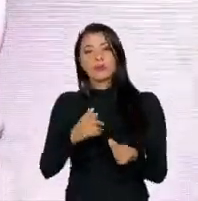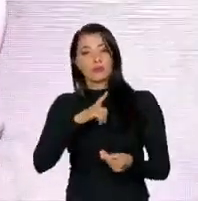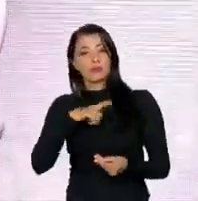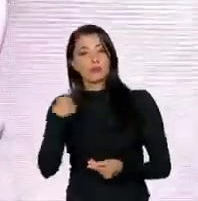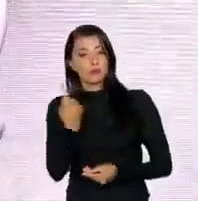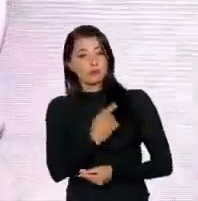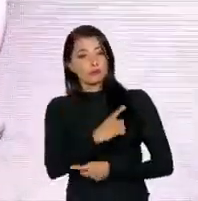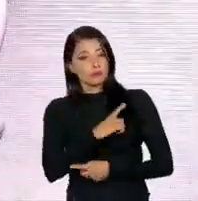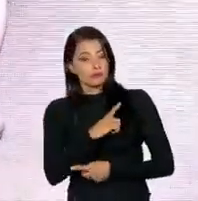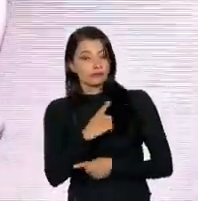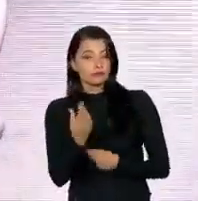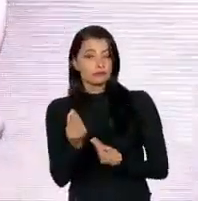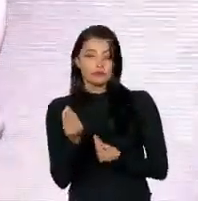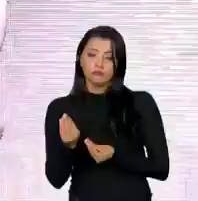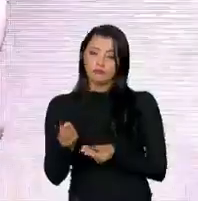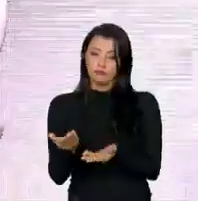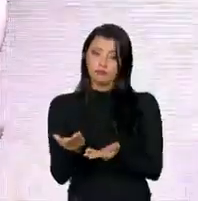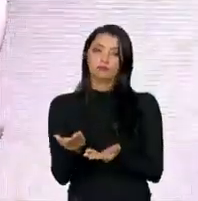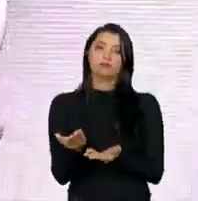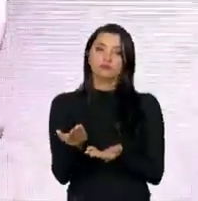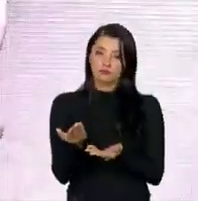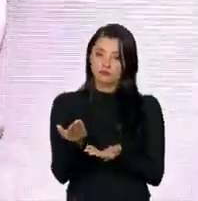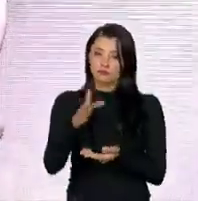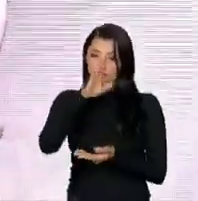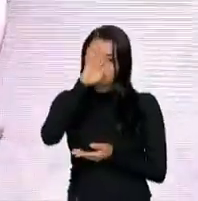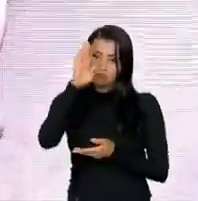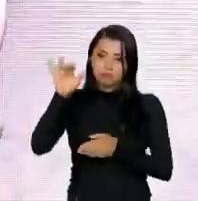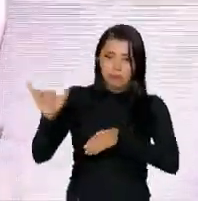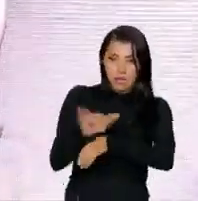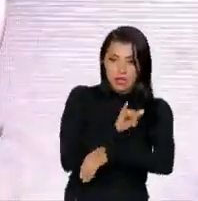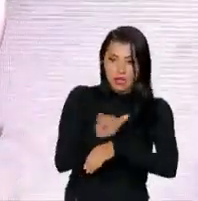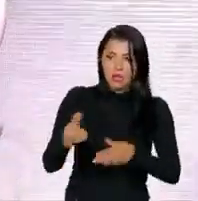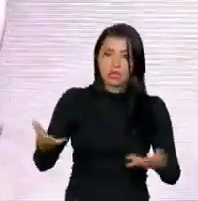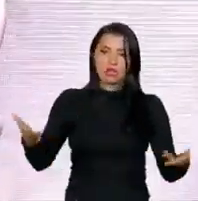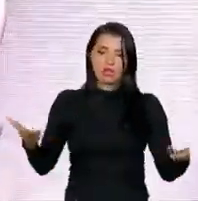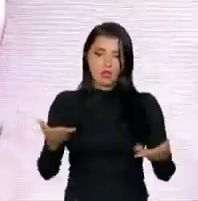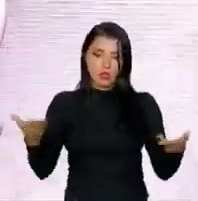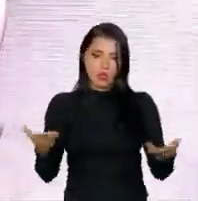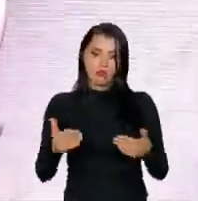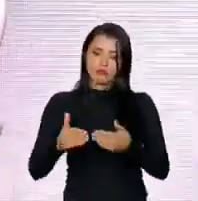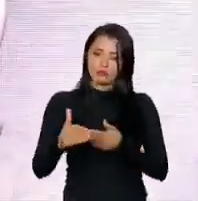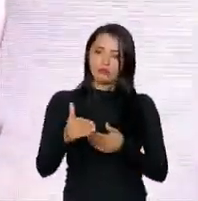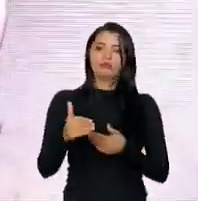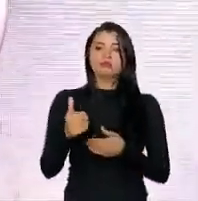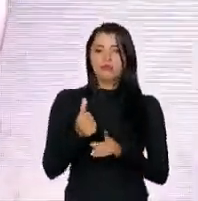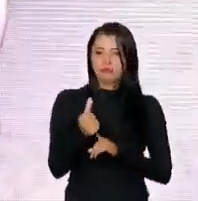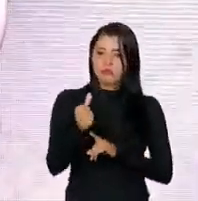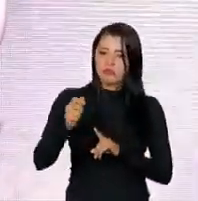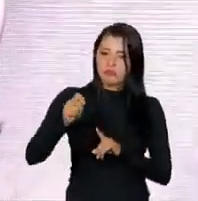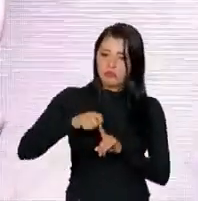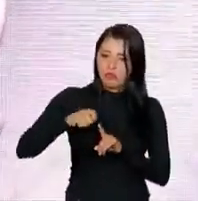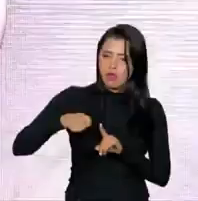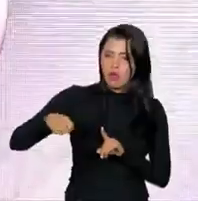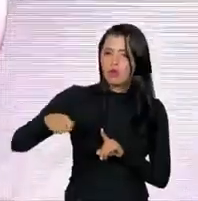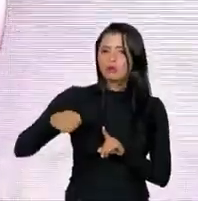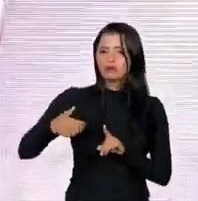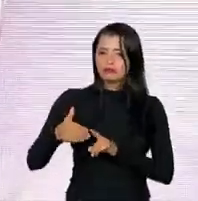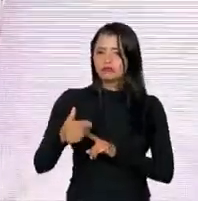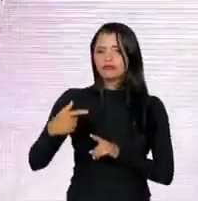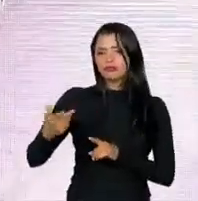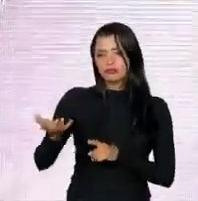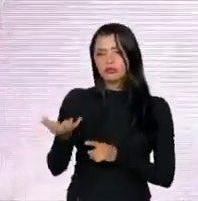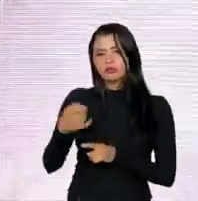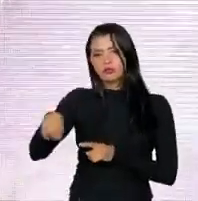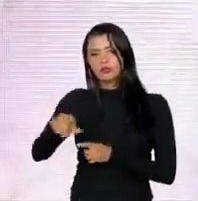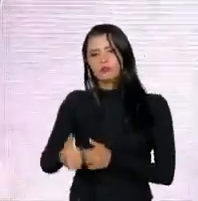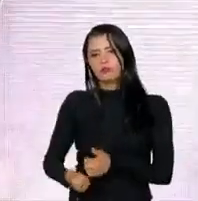estamos colocando as primeiras medidas no ar a partir dos próximos meses, então queremos a contribuição